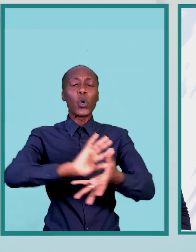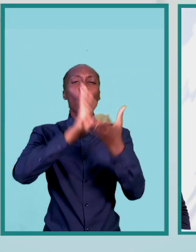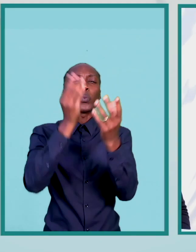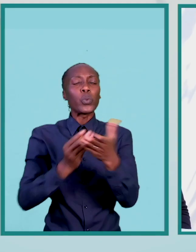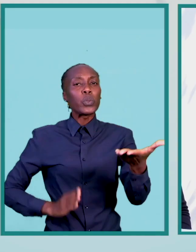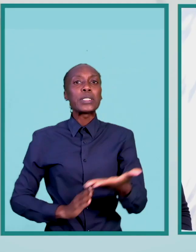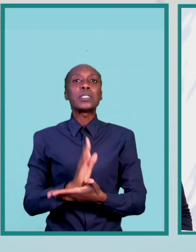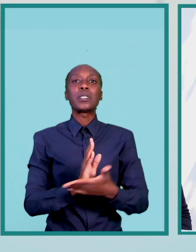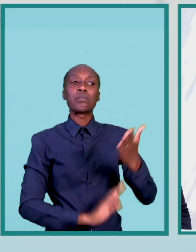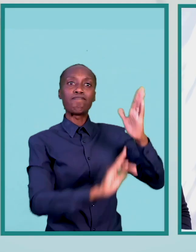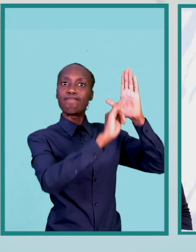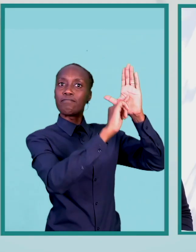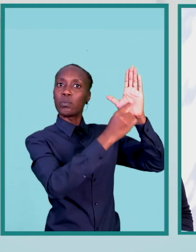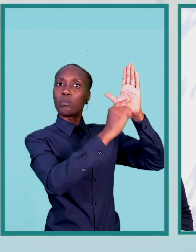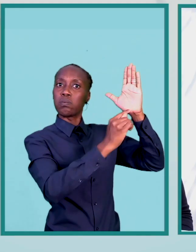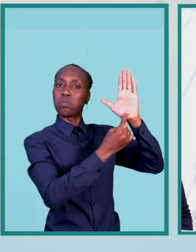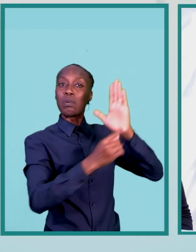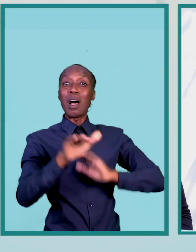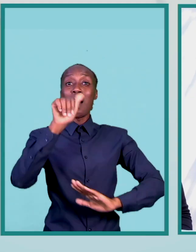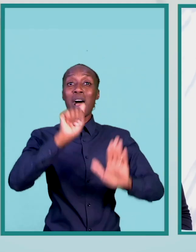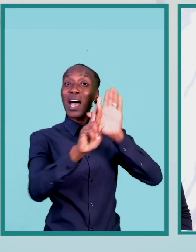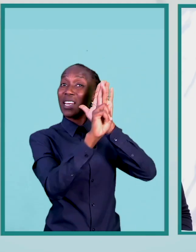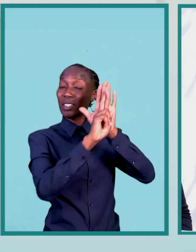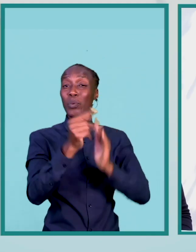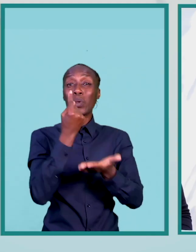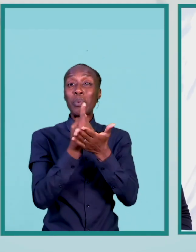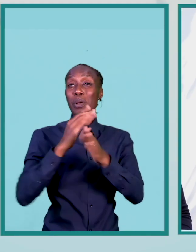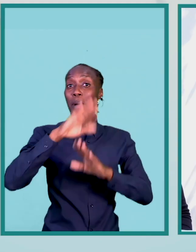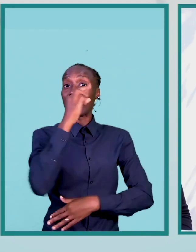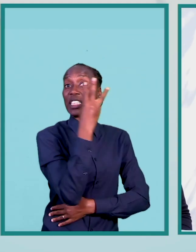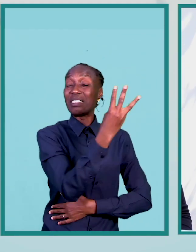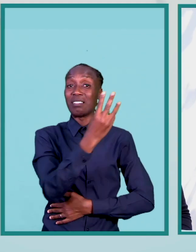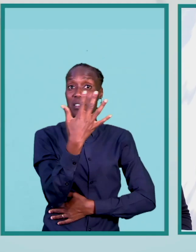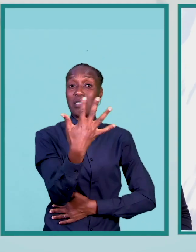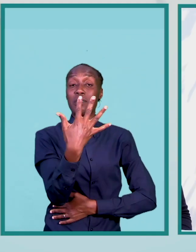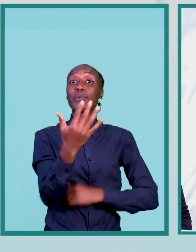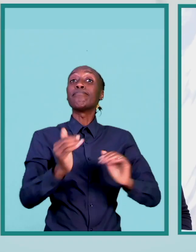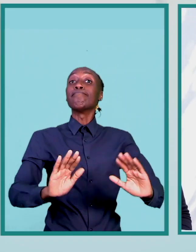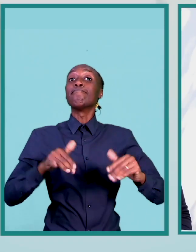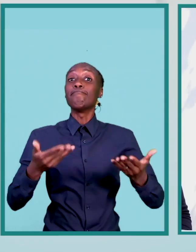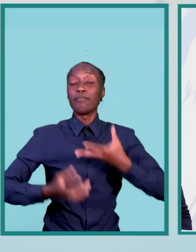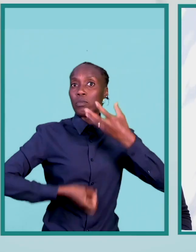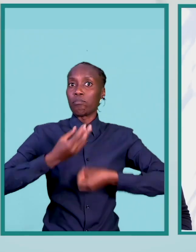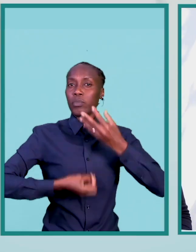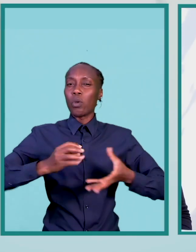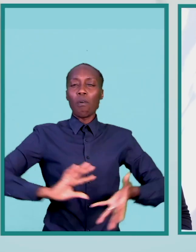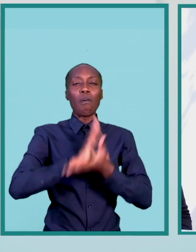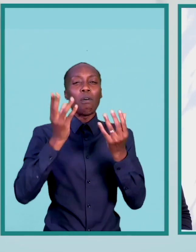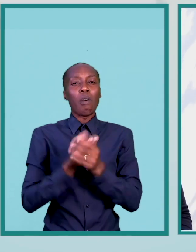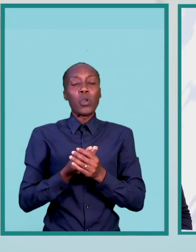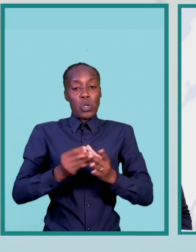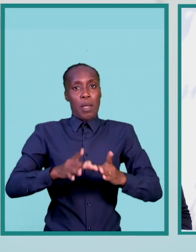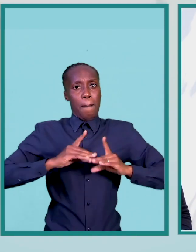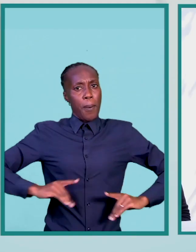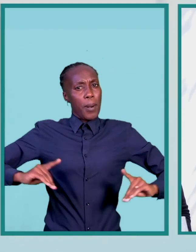lá fala de todos os direitos. Que a lei, o artigo mais importante é o artigo 35, que fala